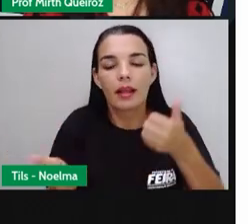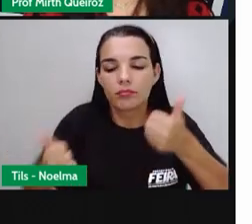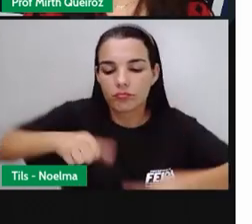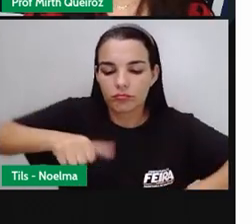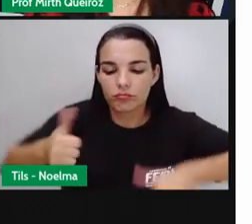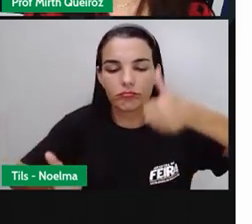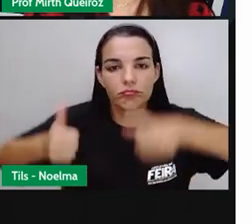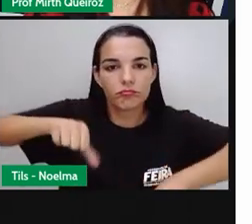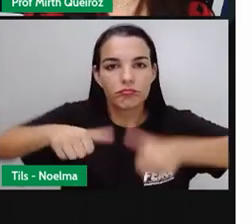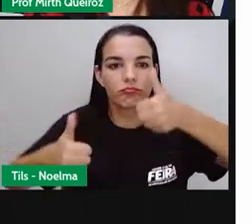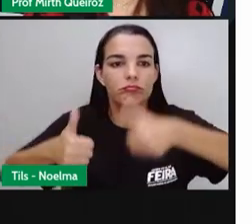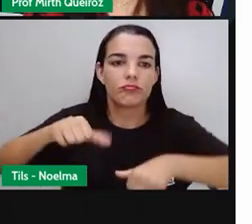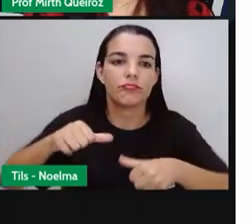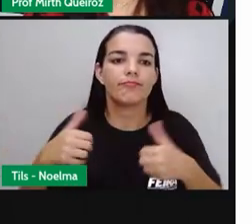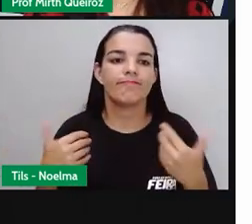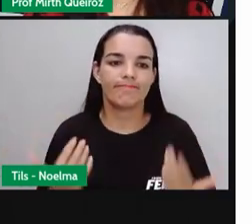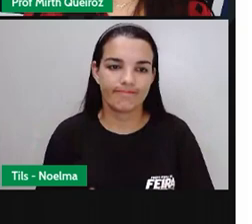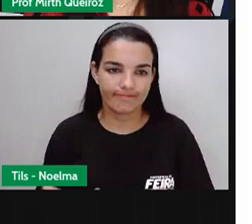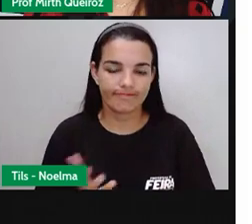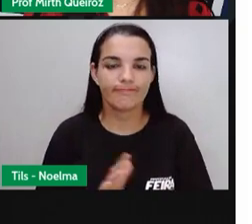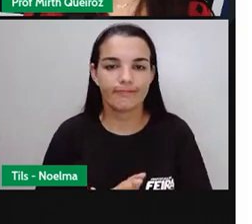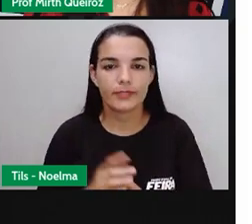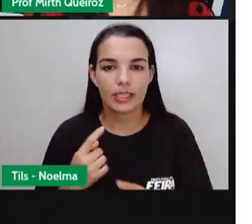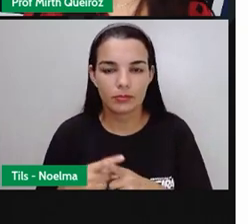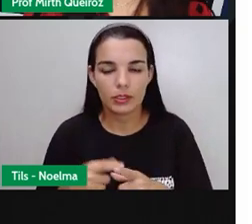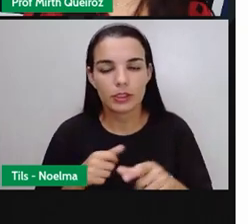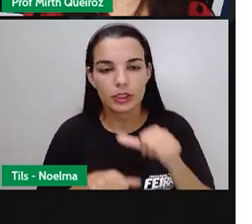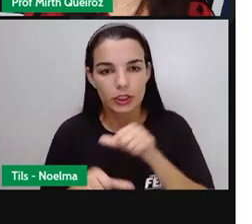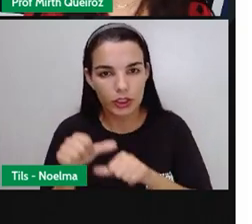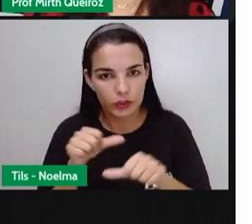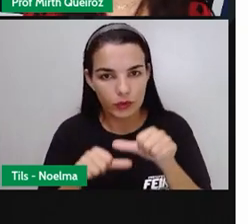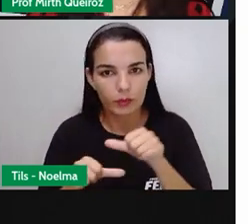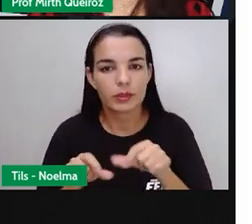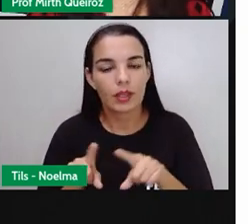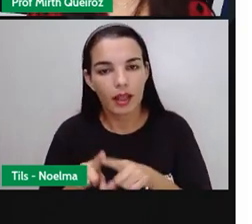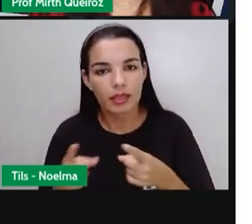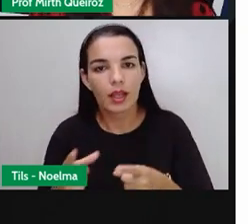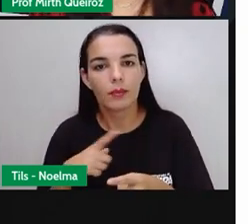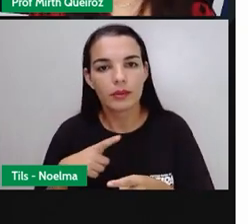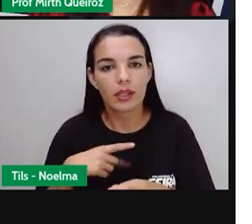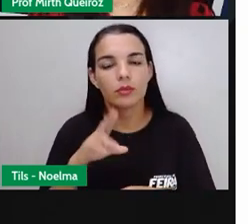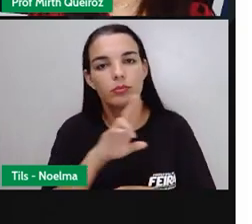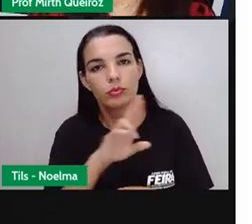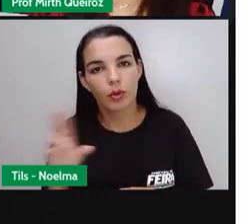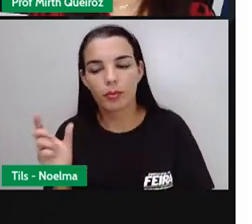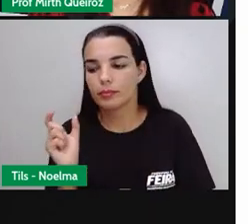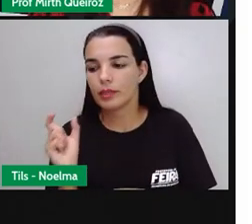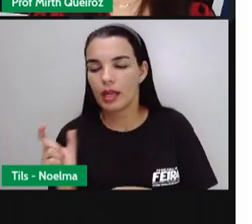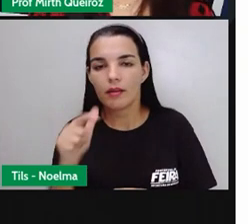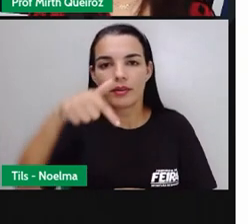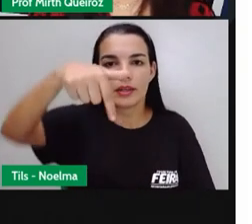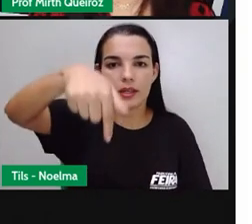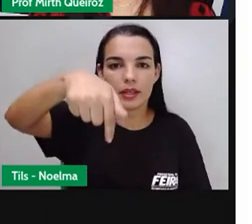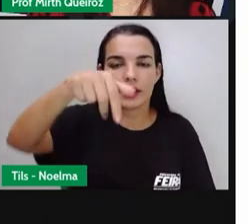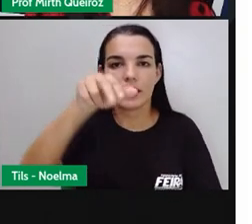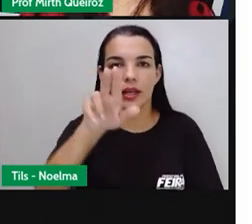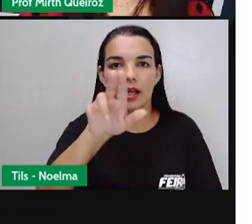ocorre a mudança na composição da matéria, nós chamamos aí fenômenos químicos.